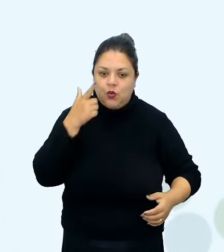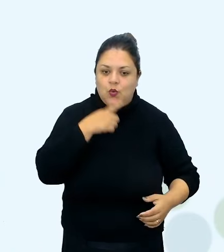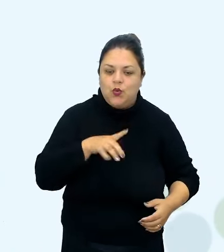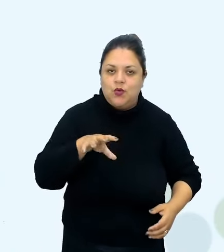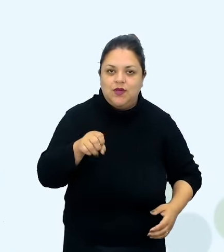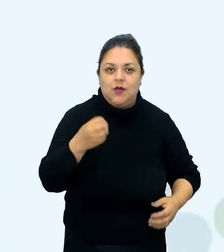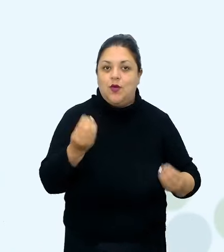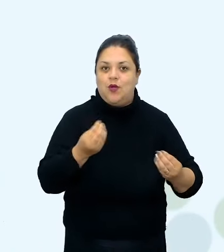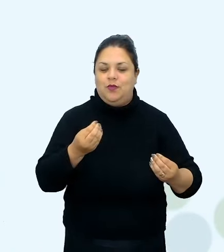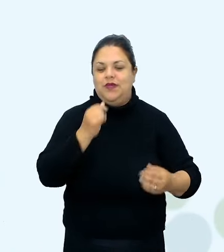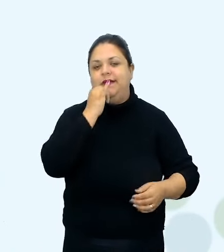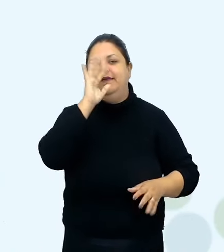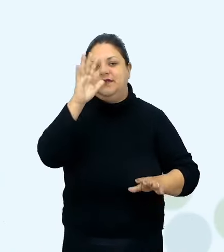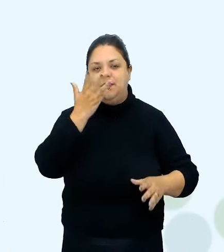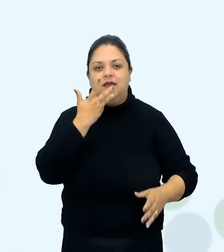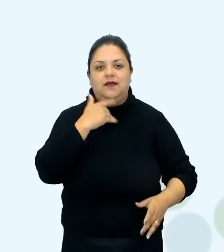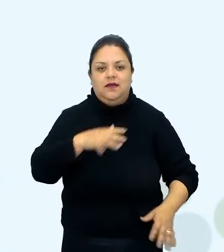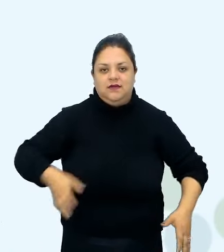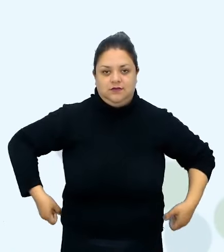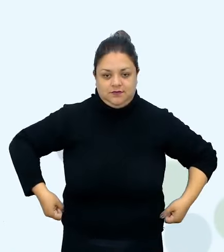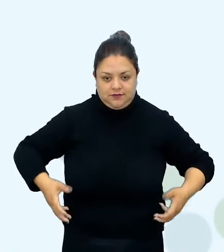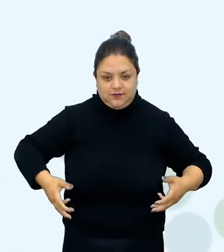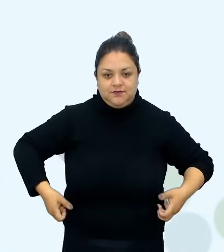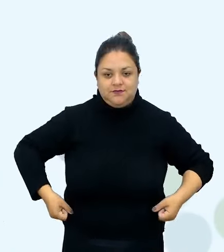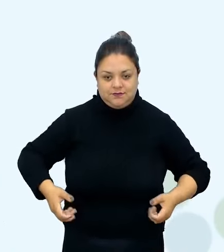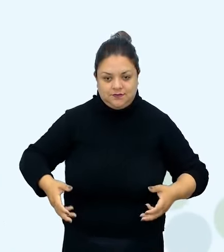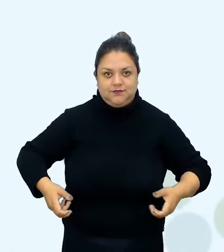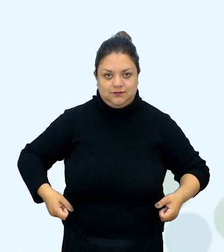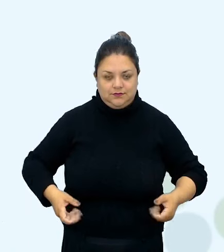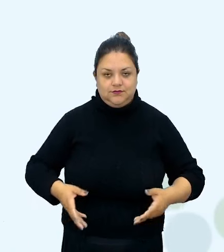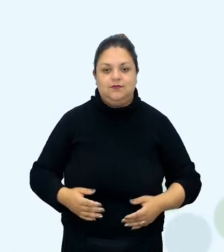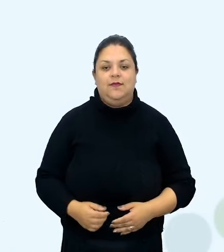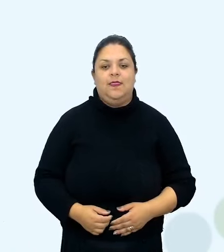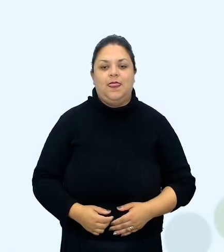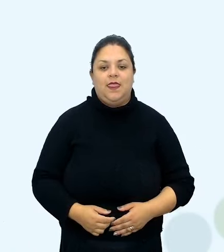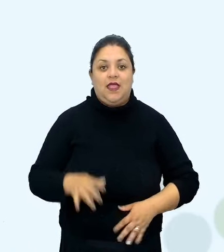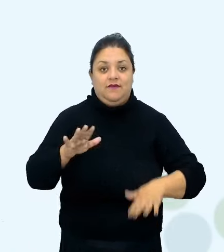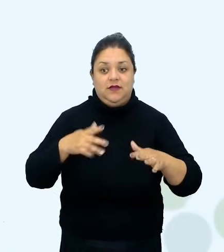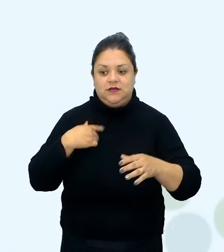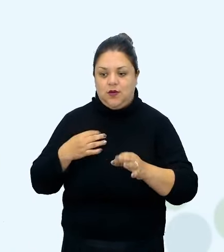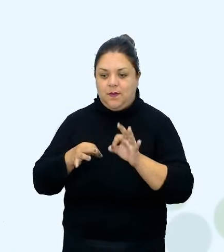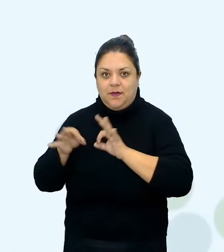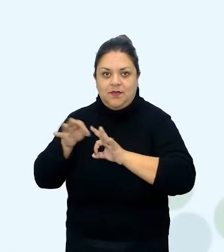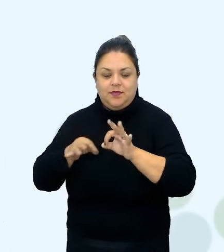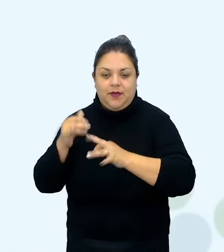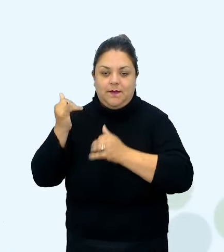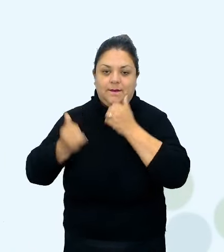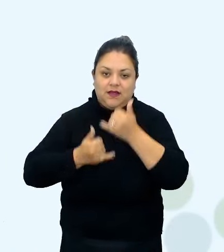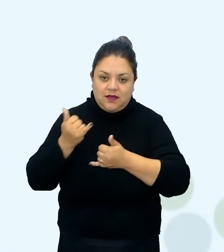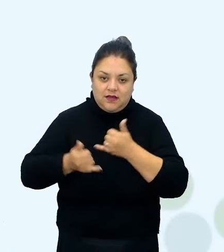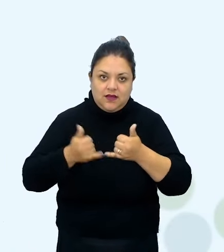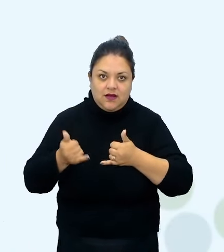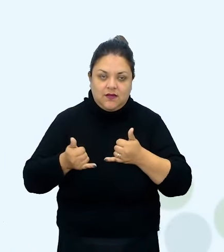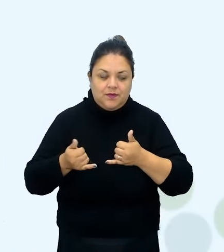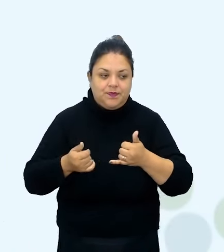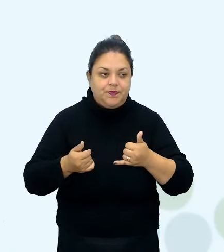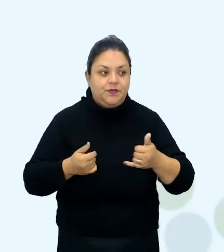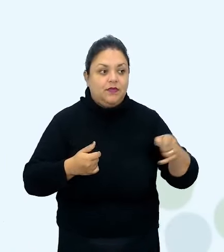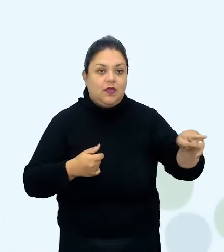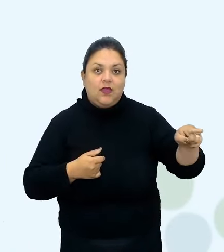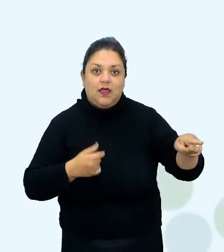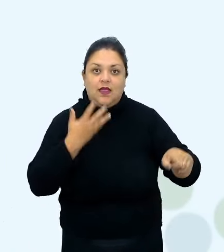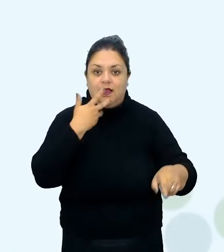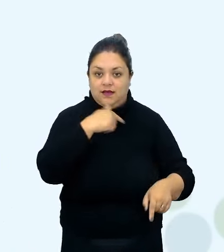eu vou proporcionar uma atividade, uma brincadeira, o que ela consegue fazer? Ela tem algum recurso, né? Ela